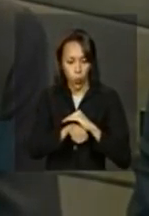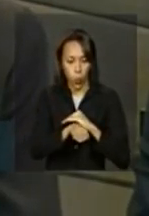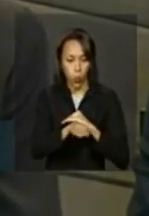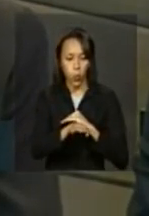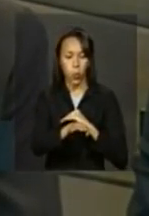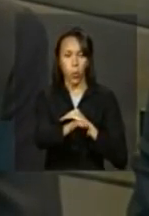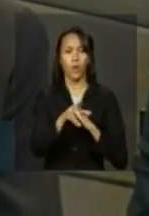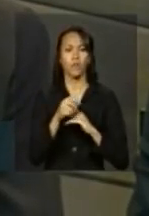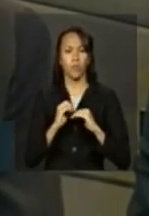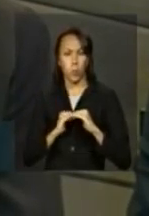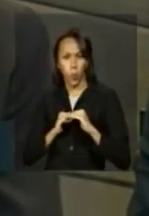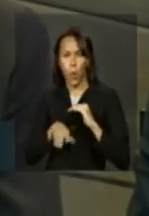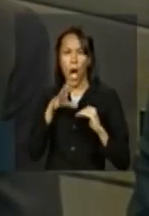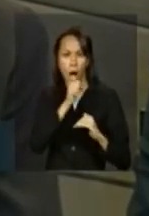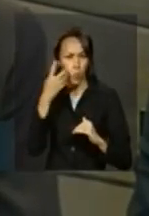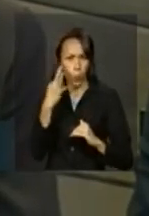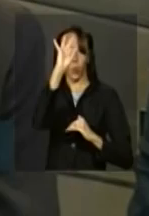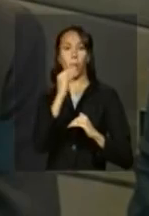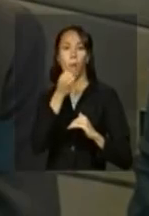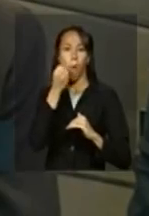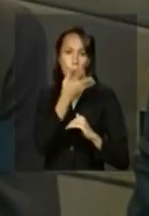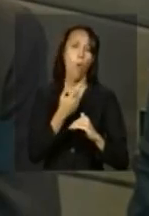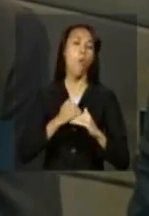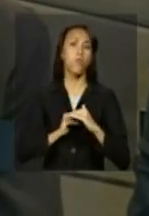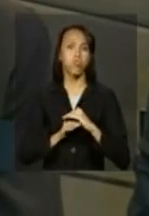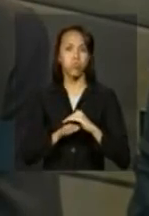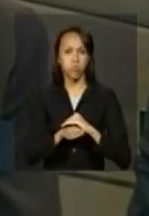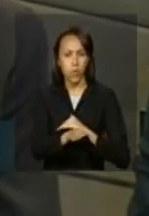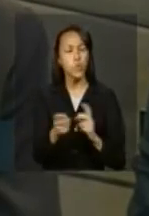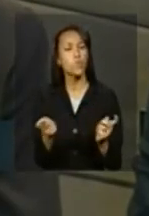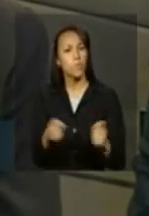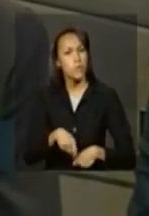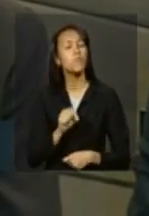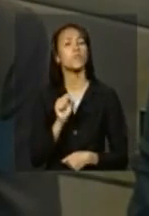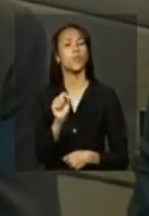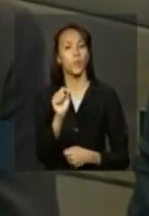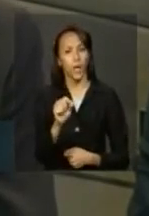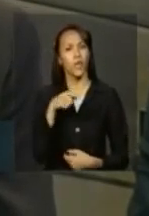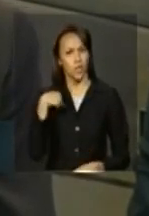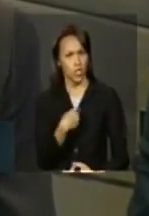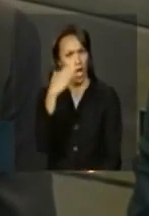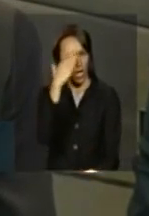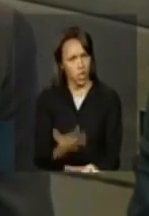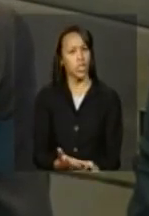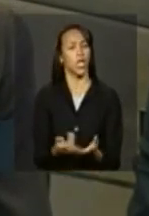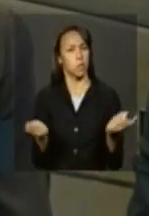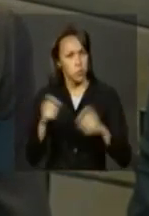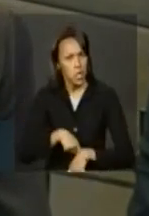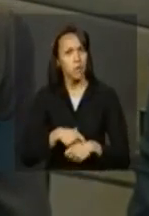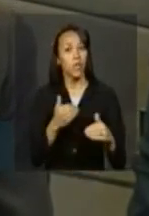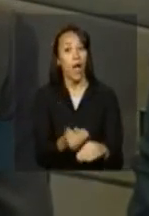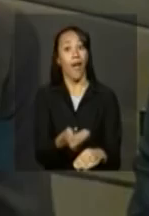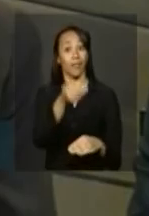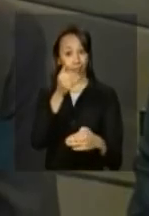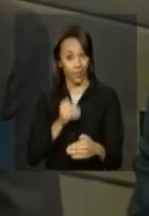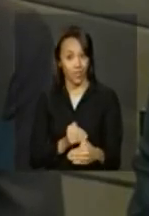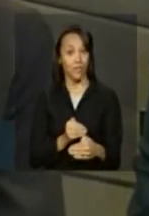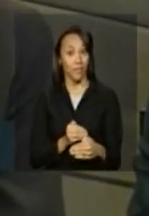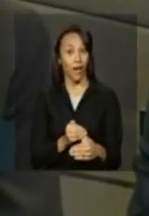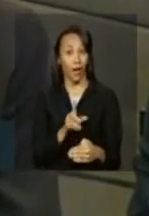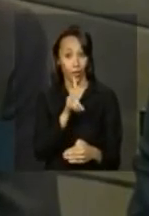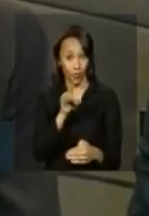numa velocidade muito boa, o que nos permite acreditar que podemos antecipar a